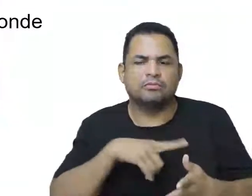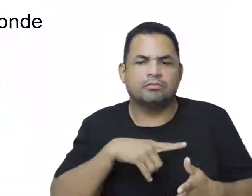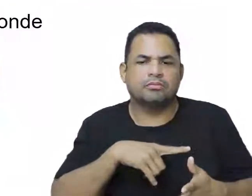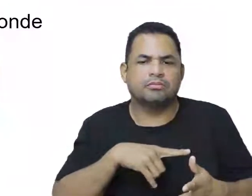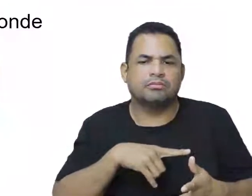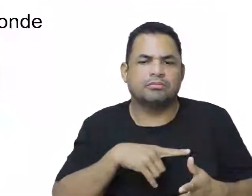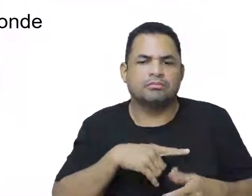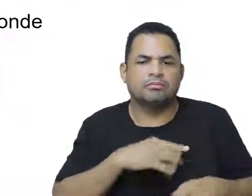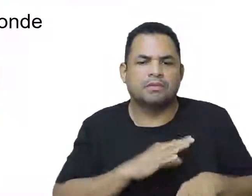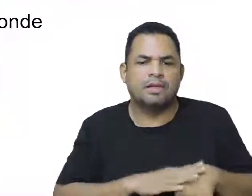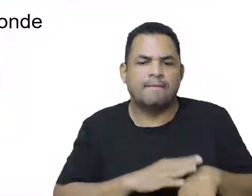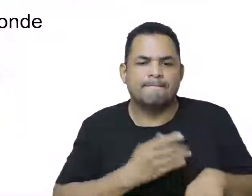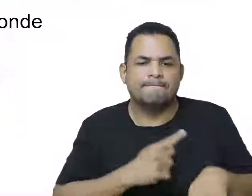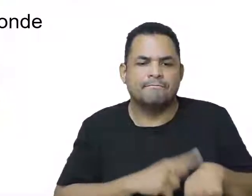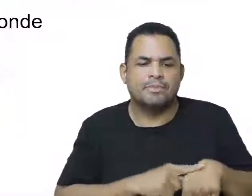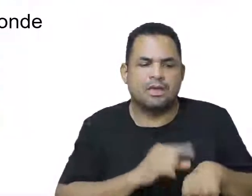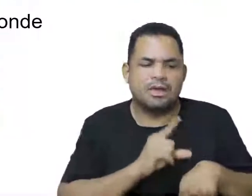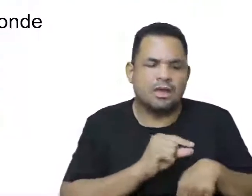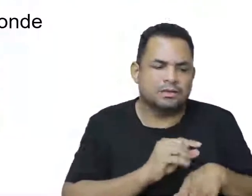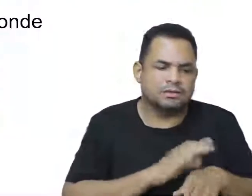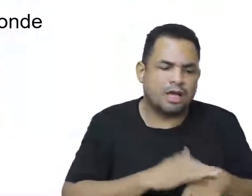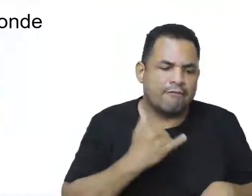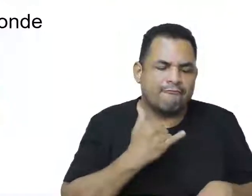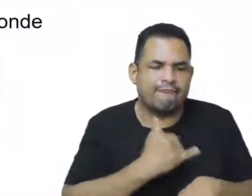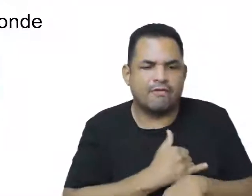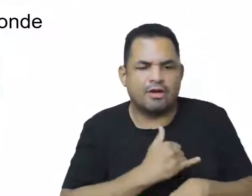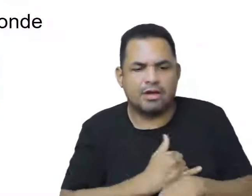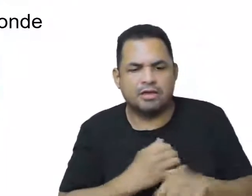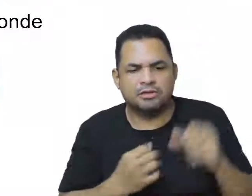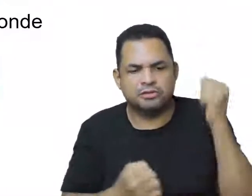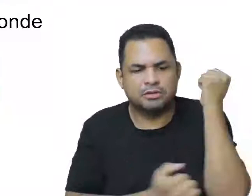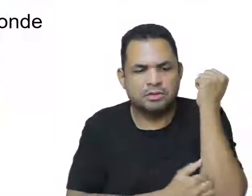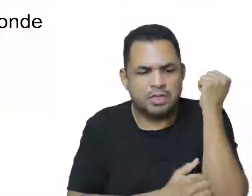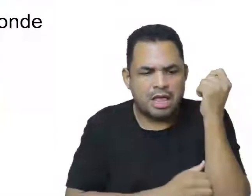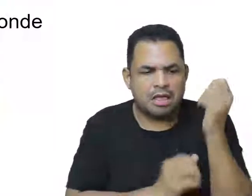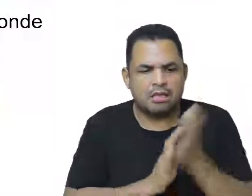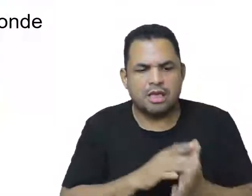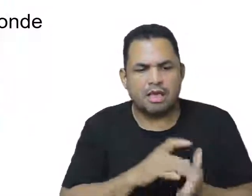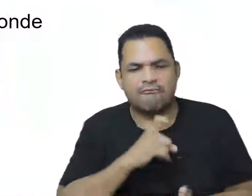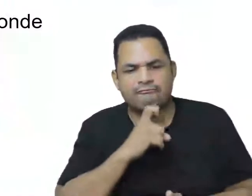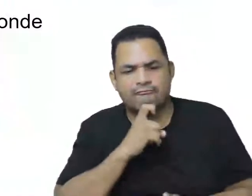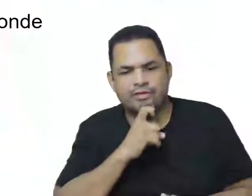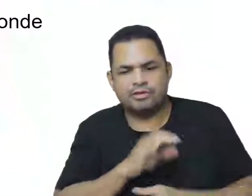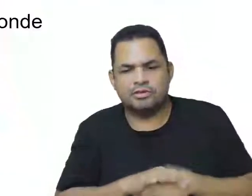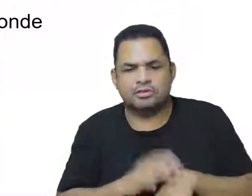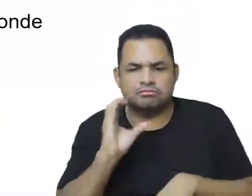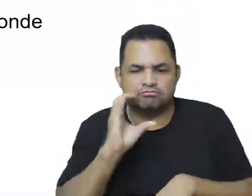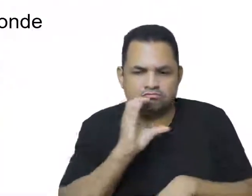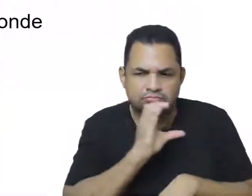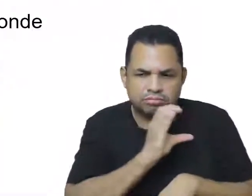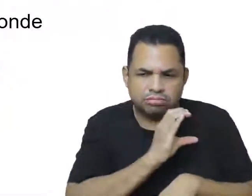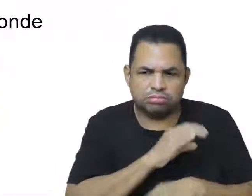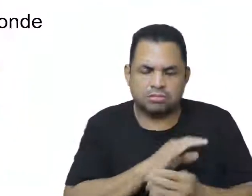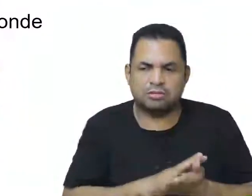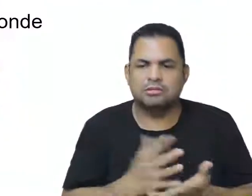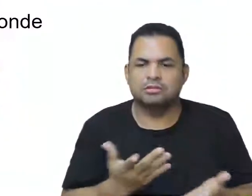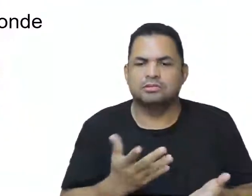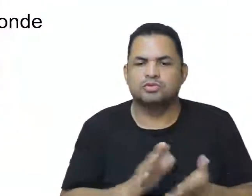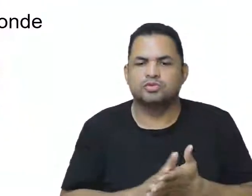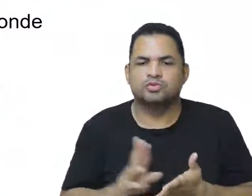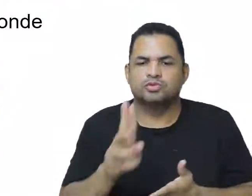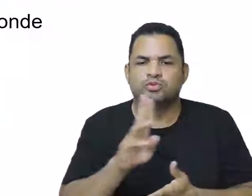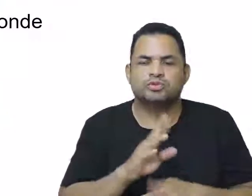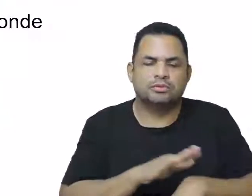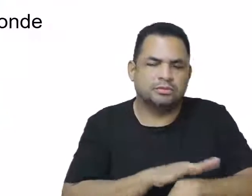é um pedaço de pau, se é um pedaço de ferro, se está quente, se está frio, tudo isso a gente consegue perceber através do